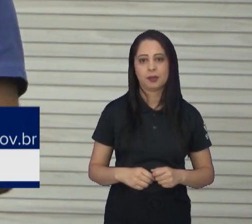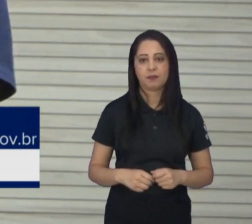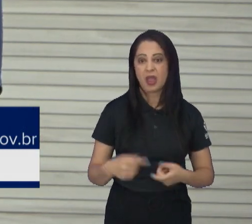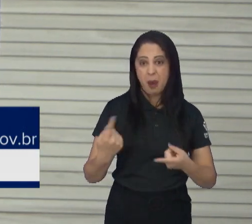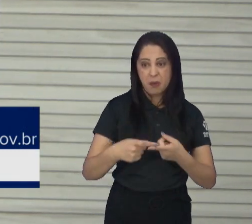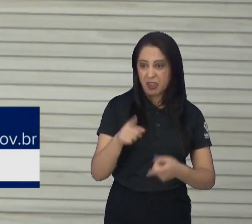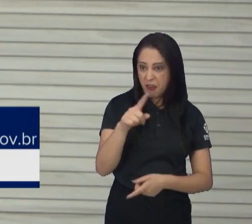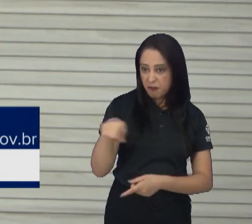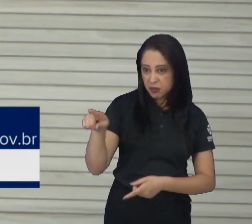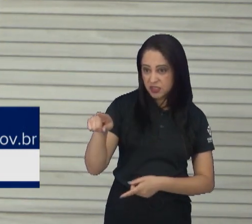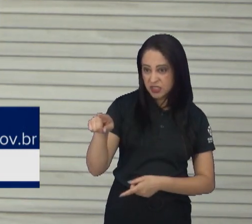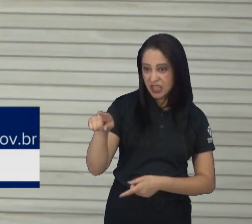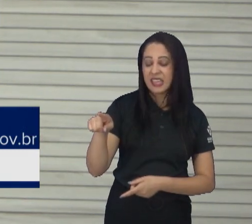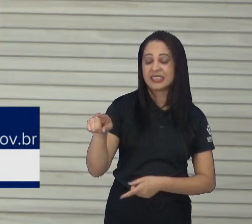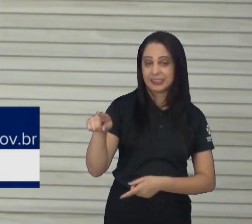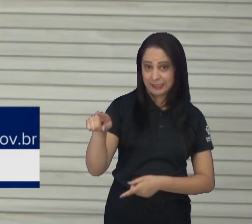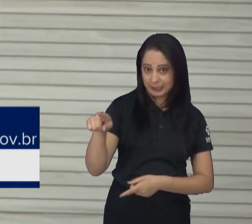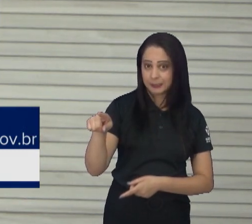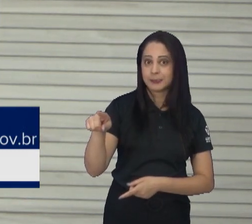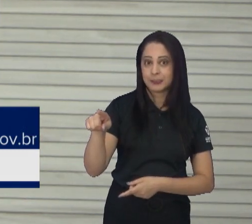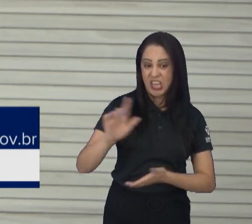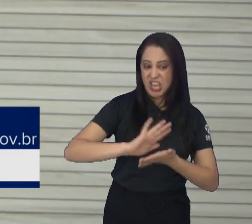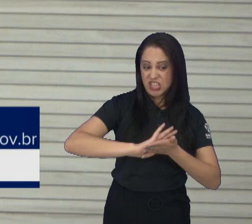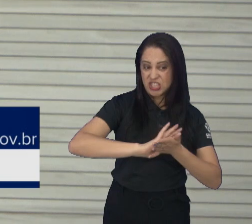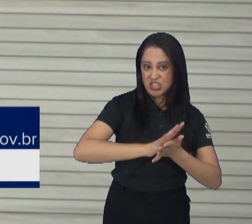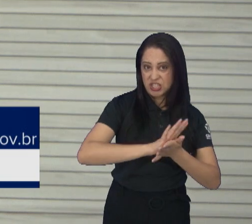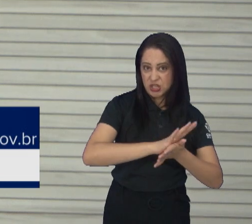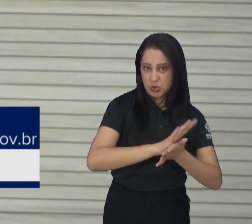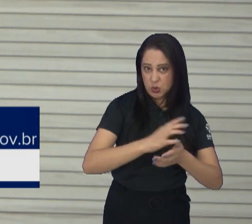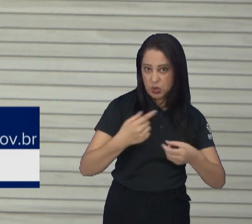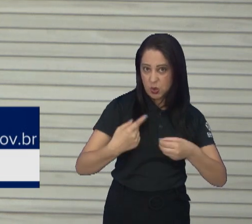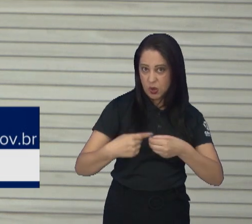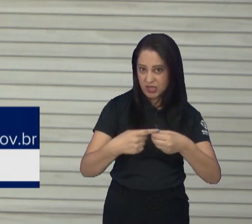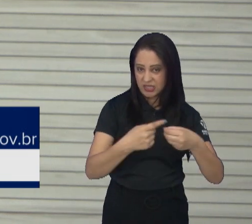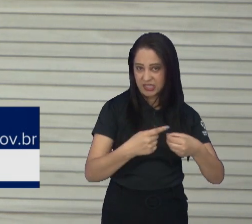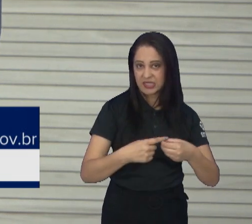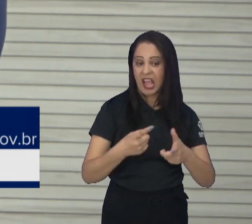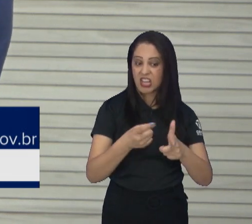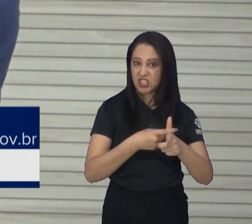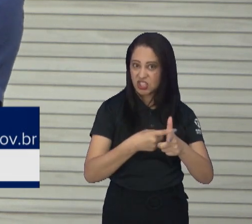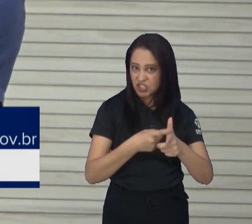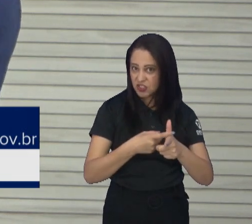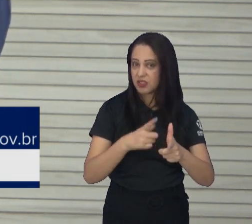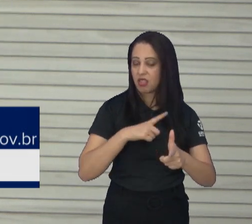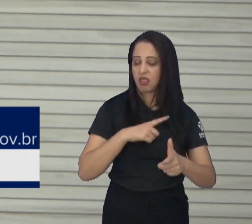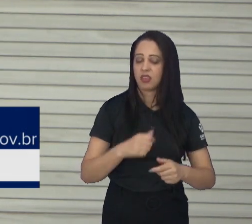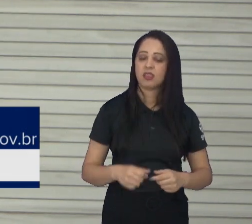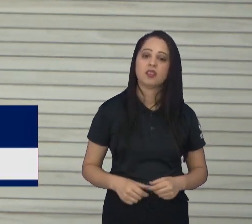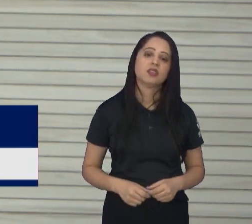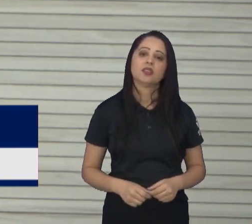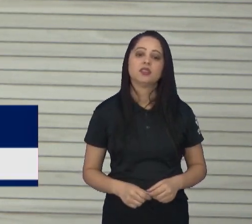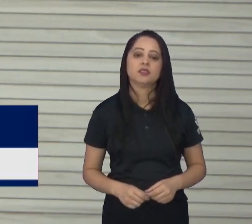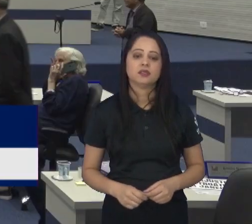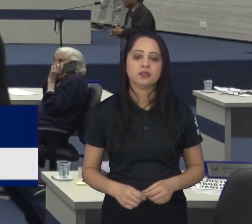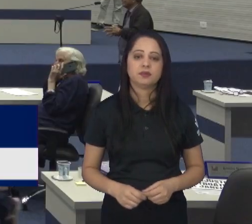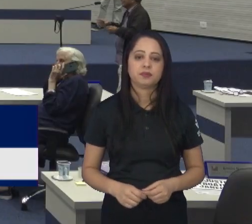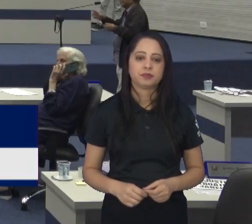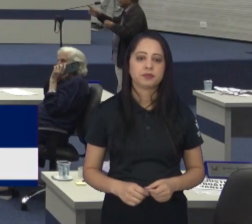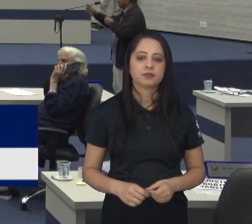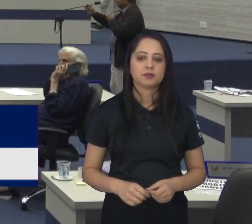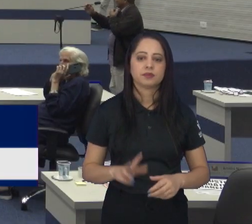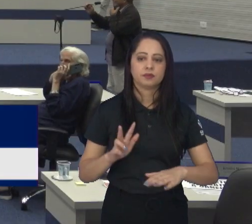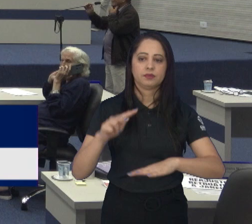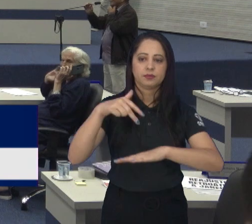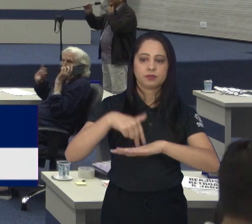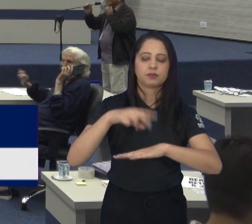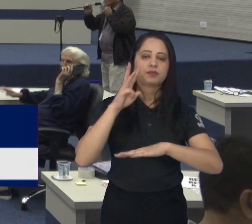vocês passaram pela cidade e deixaram um déficit negativo grandioso para a nossa cidade. Justificativa de votação,